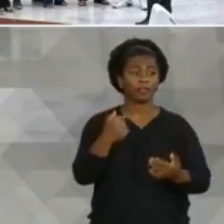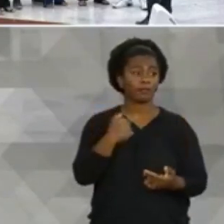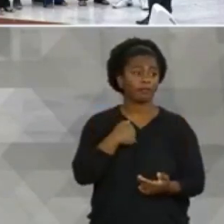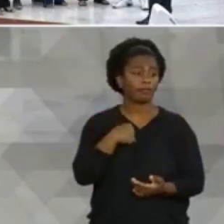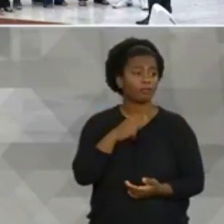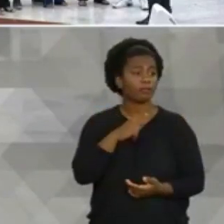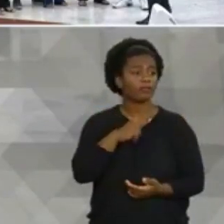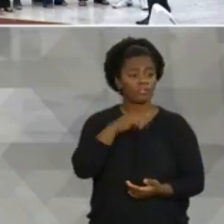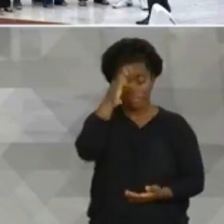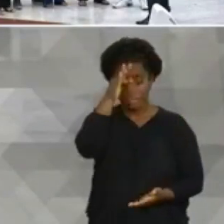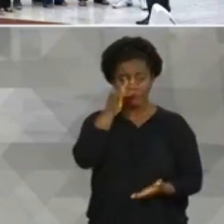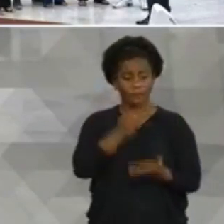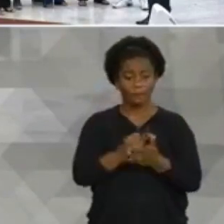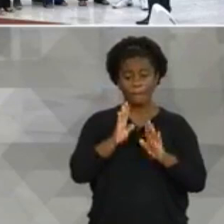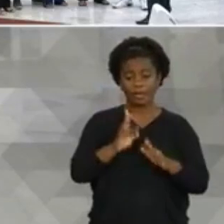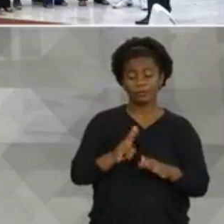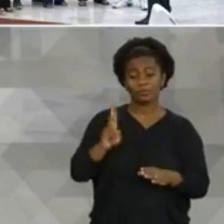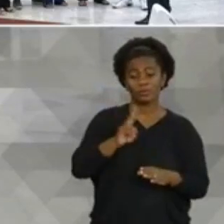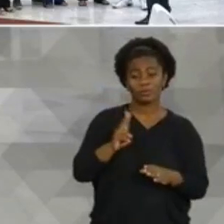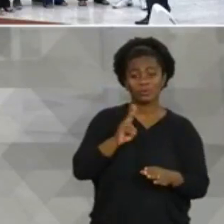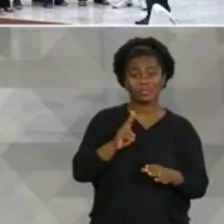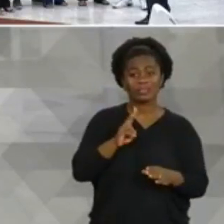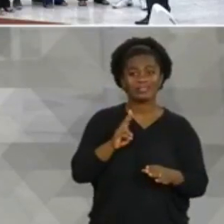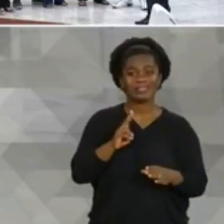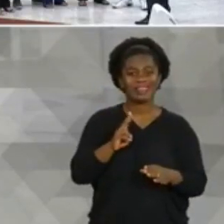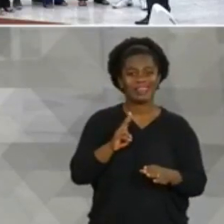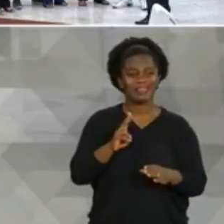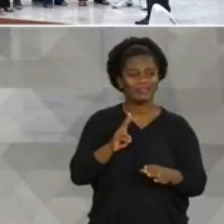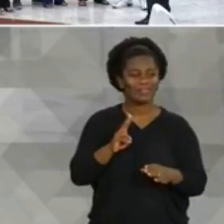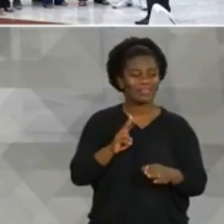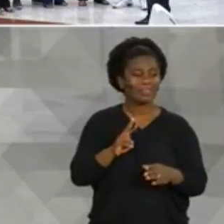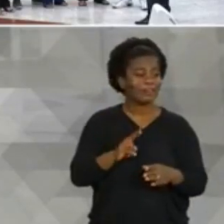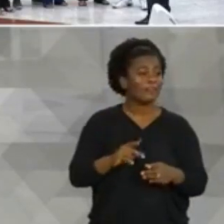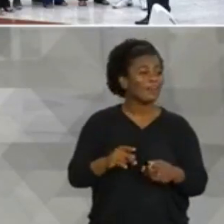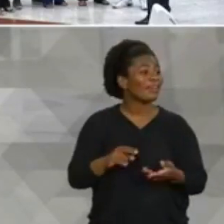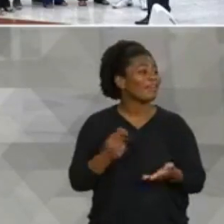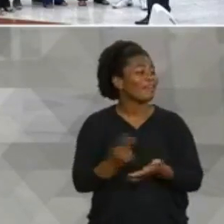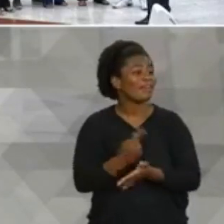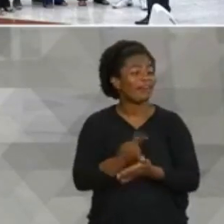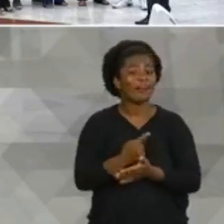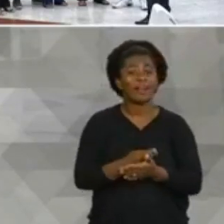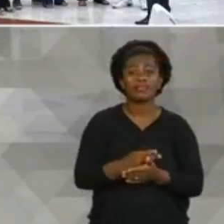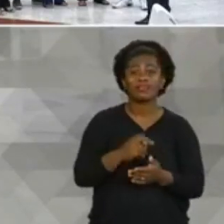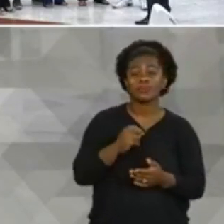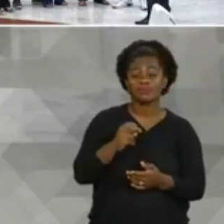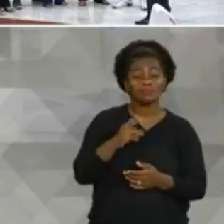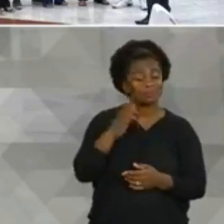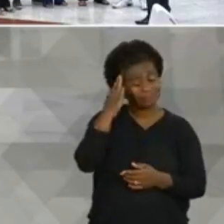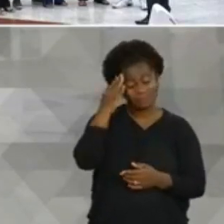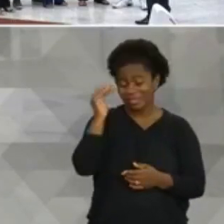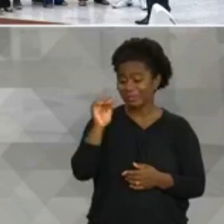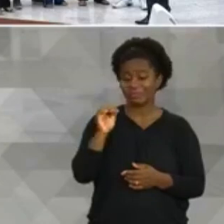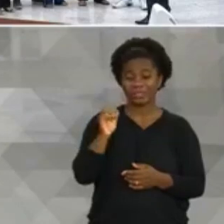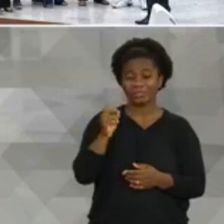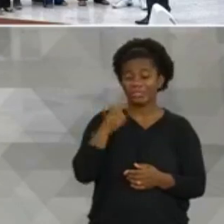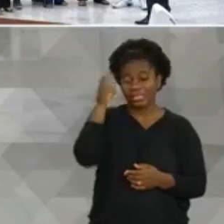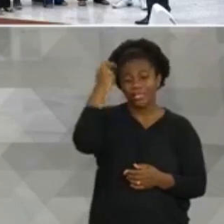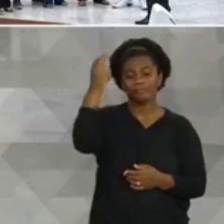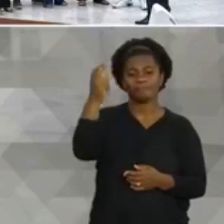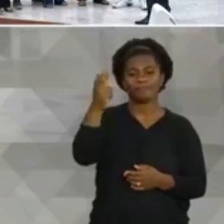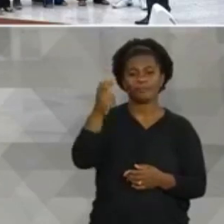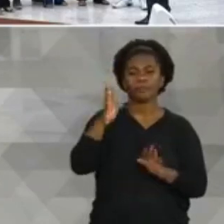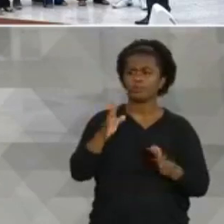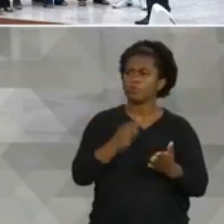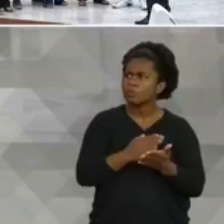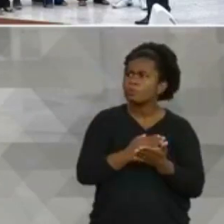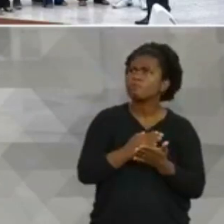mas eu usava as armas erradas, eu não tinha sabedoria. Aí só dava briga e tal, não tinha resultado. Quando eu passei a ter